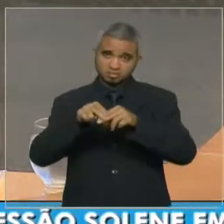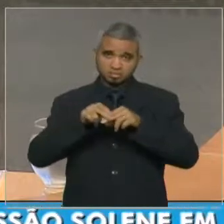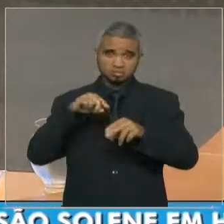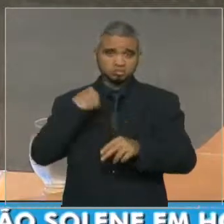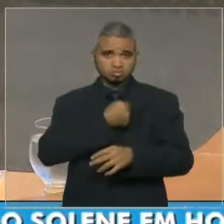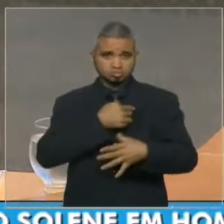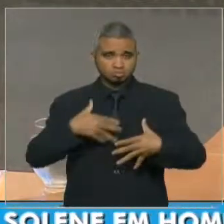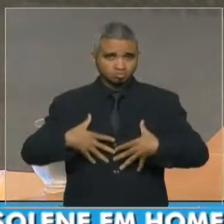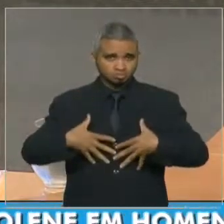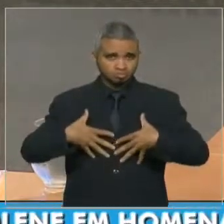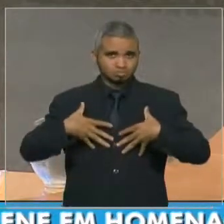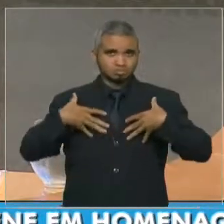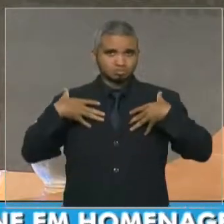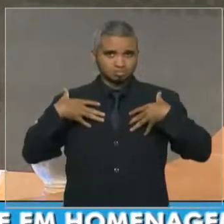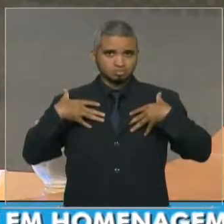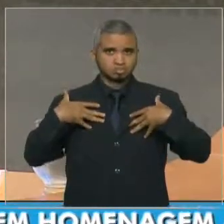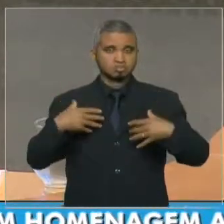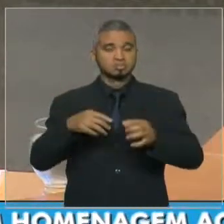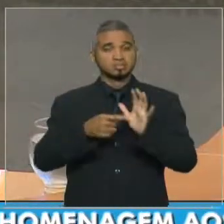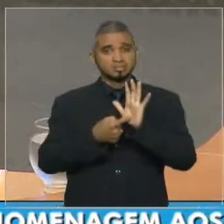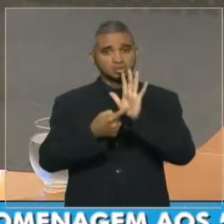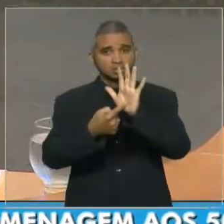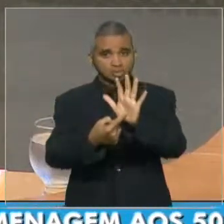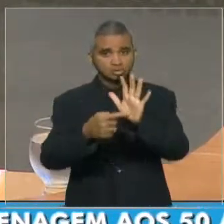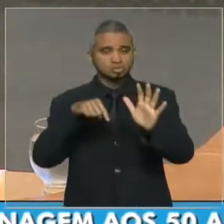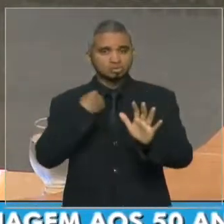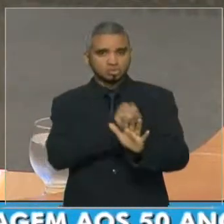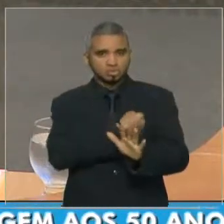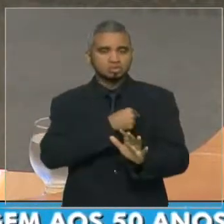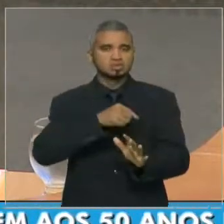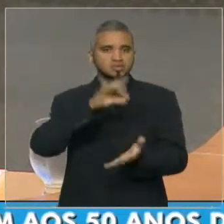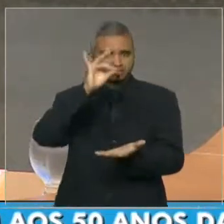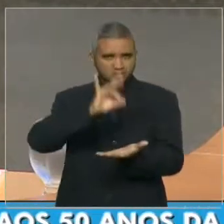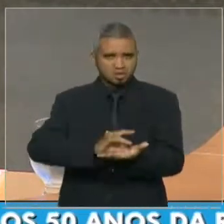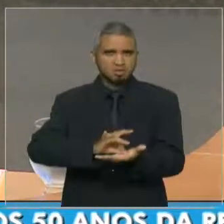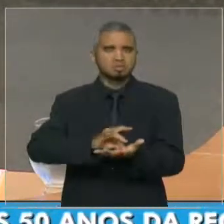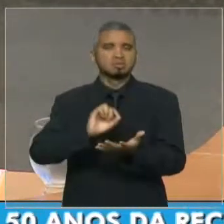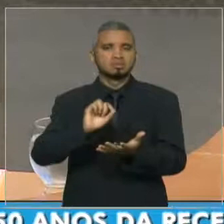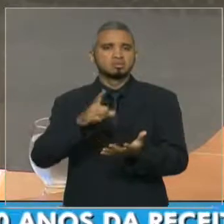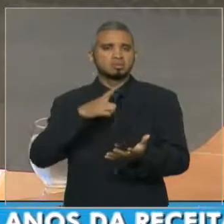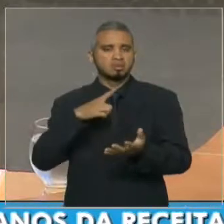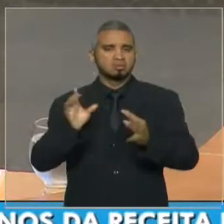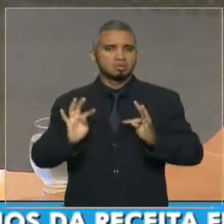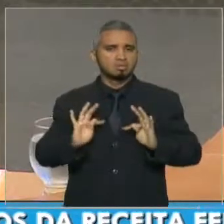Essa pequena amostra evidencia que estamos na vanguarda do serviço público nessa área.